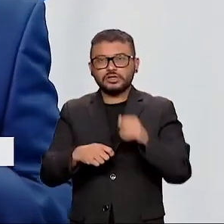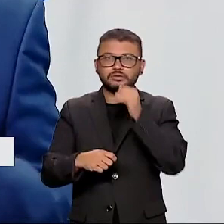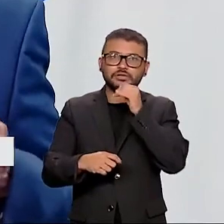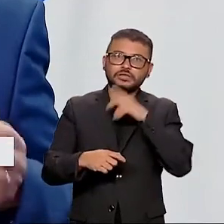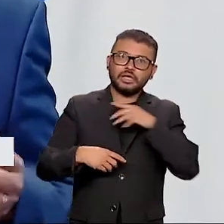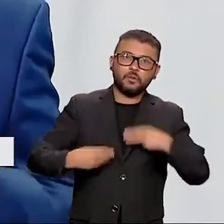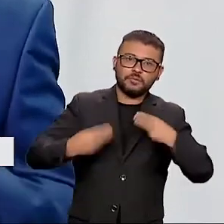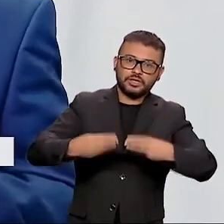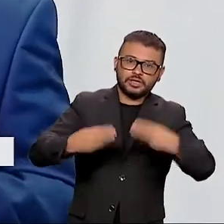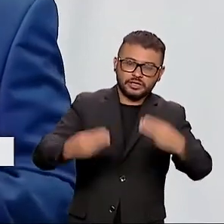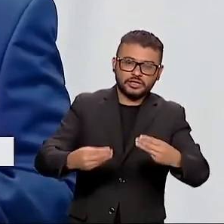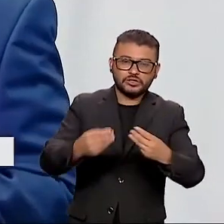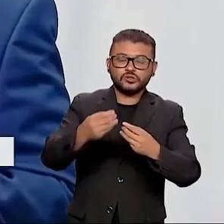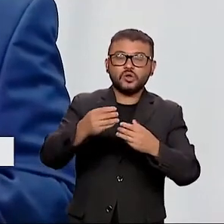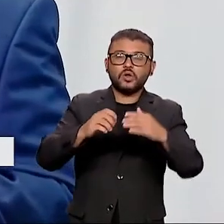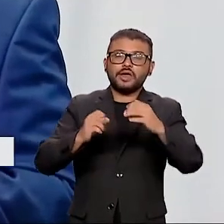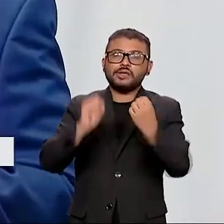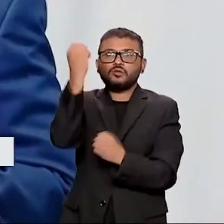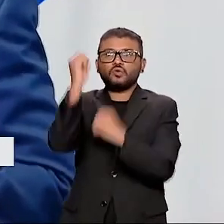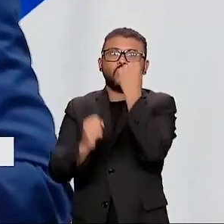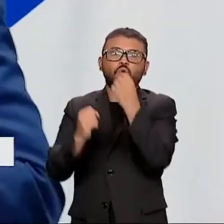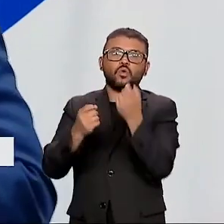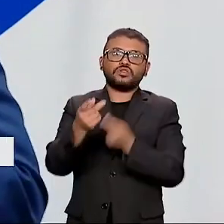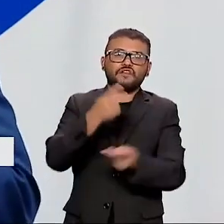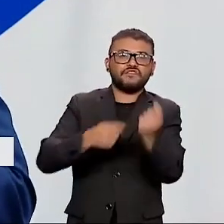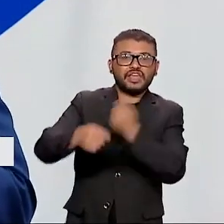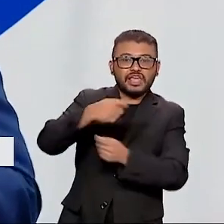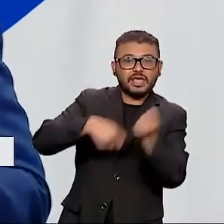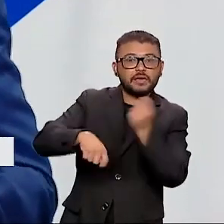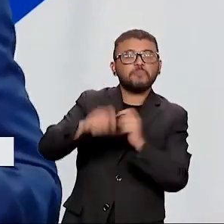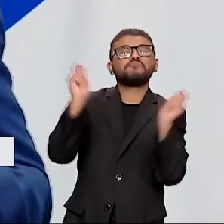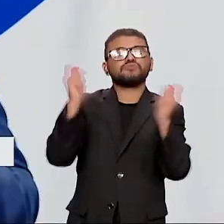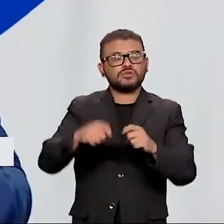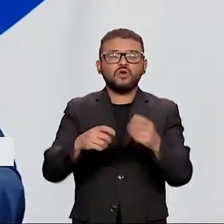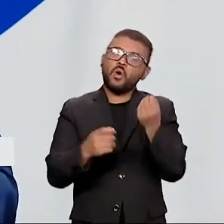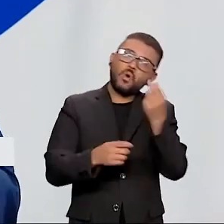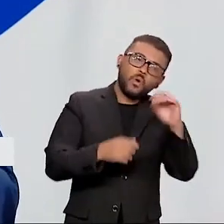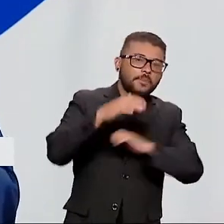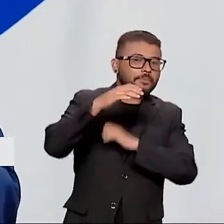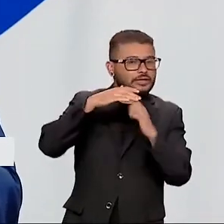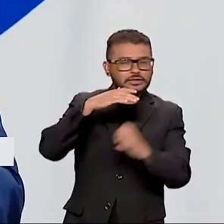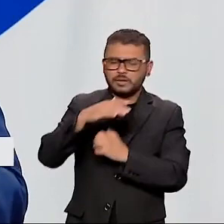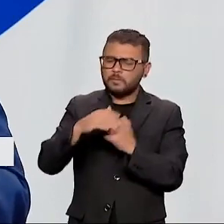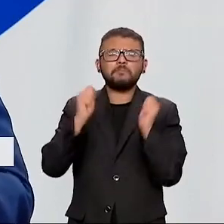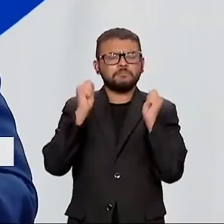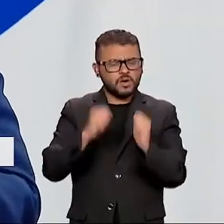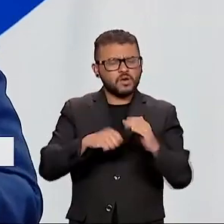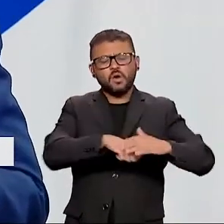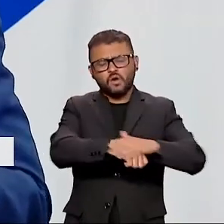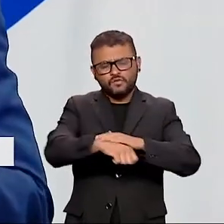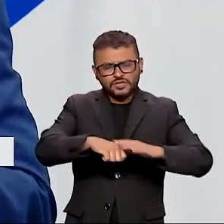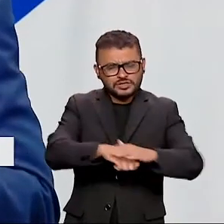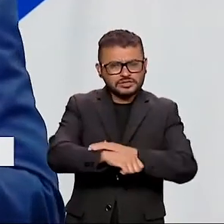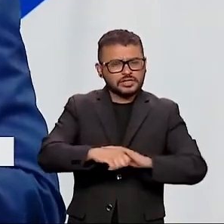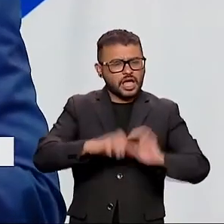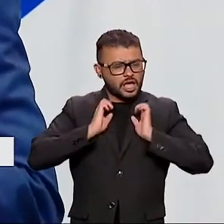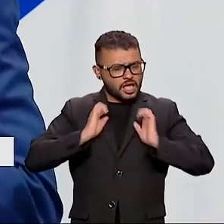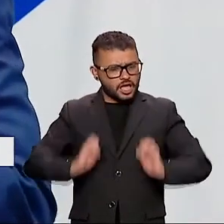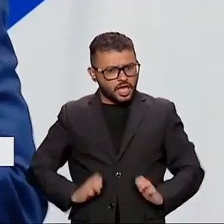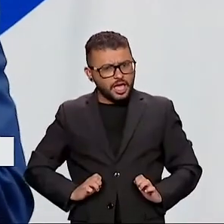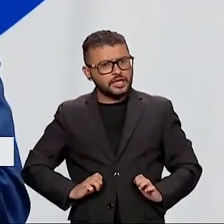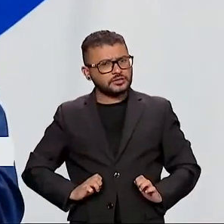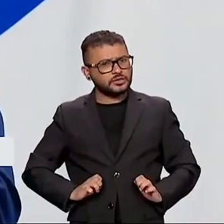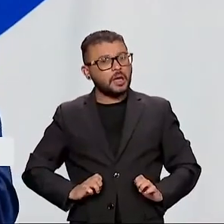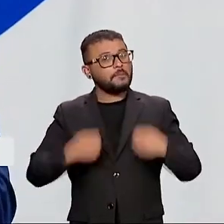do Ministério da Indústria e Comércio, seja através dos nossos empresários, e conversar da forma mais civilizada